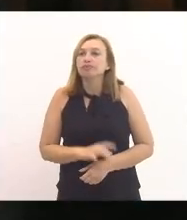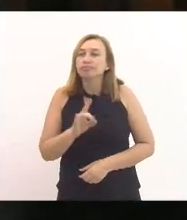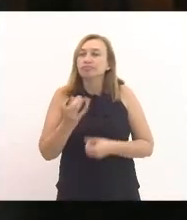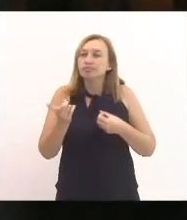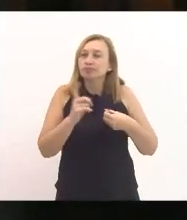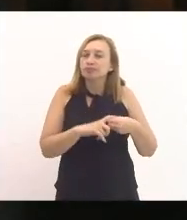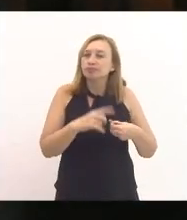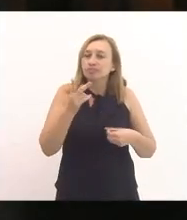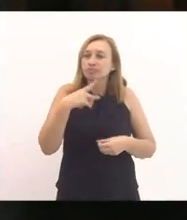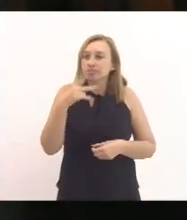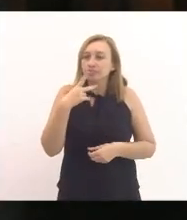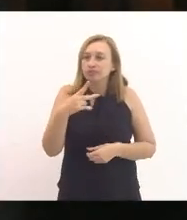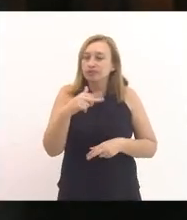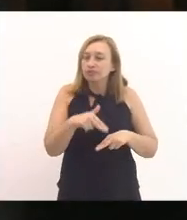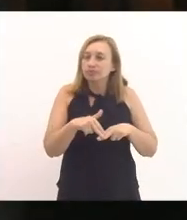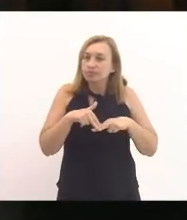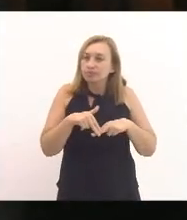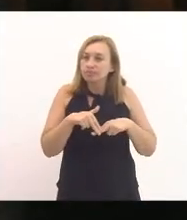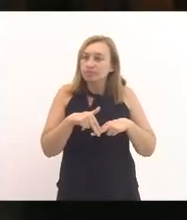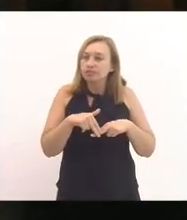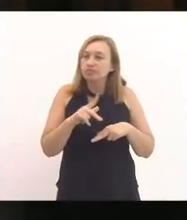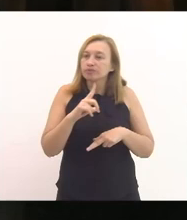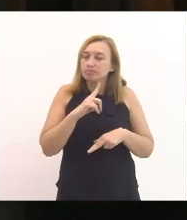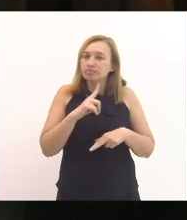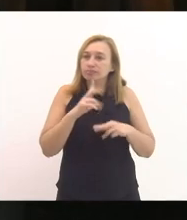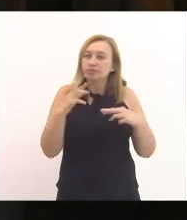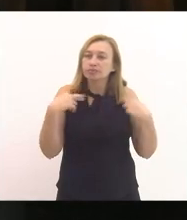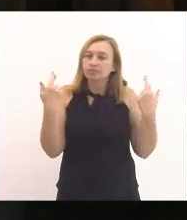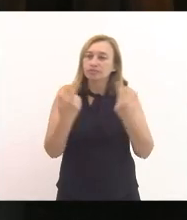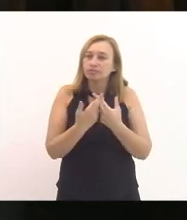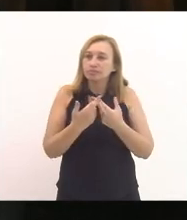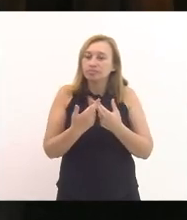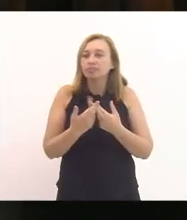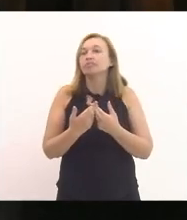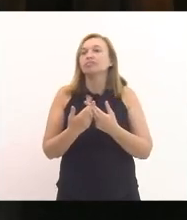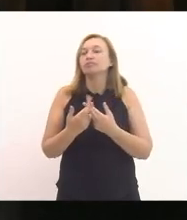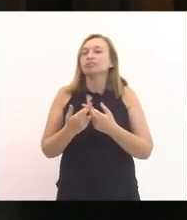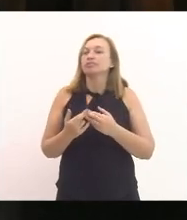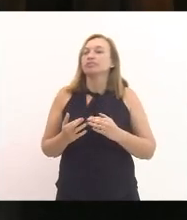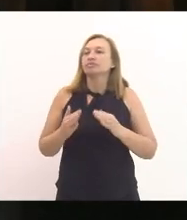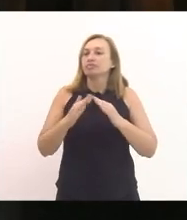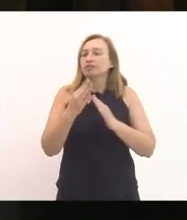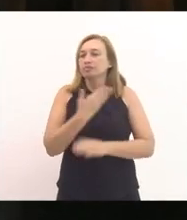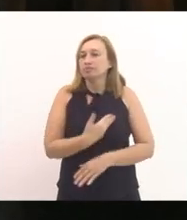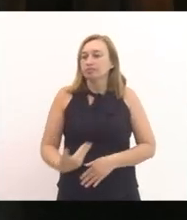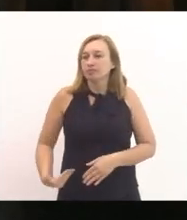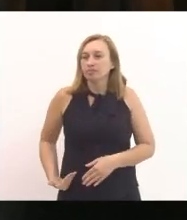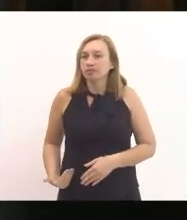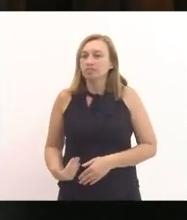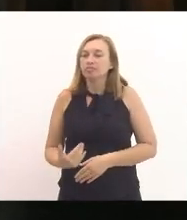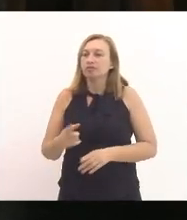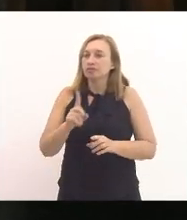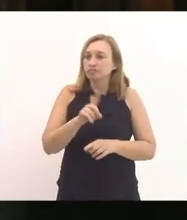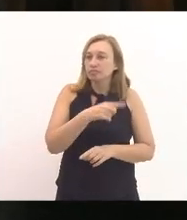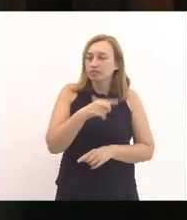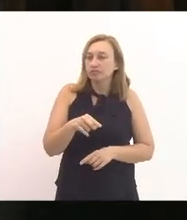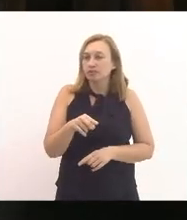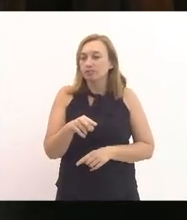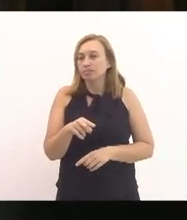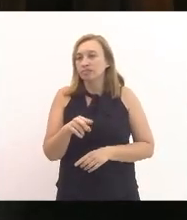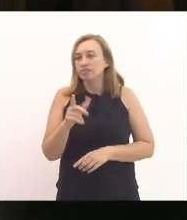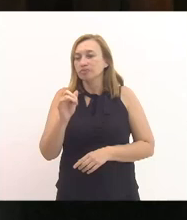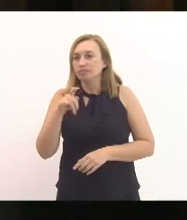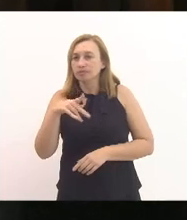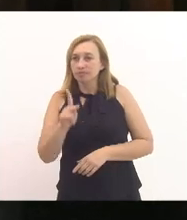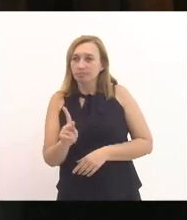retornando na fala e por isso que quando ouvi essa reunião no palácio nós discordamos no momento de HP e propusemos um